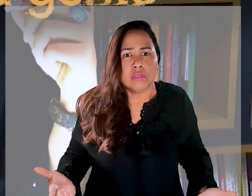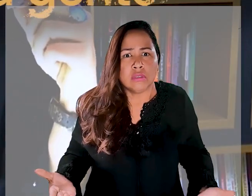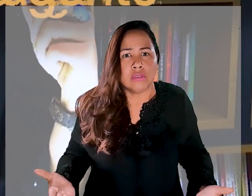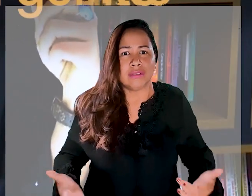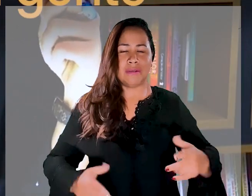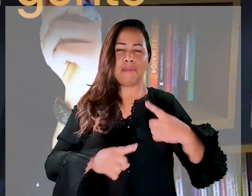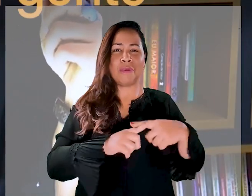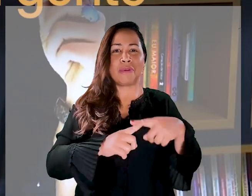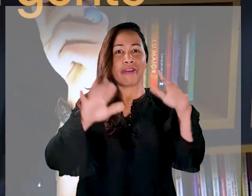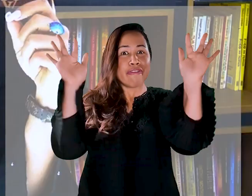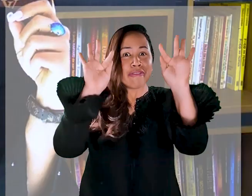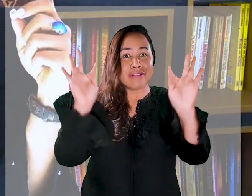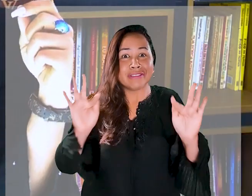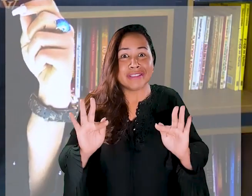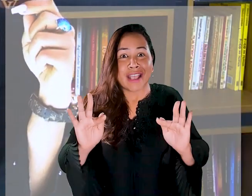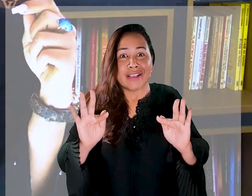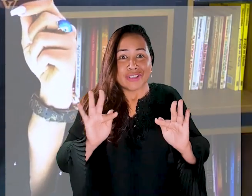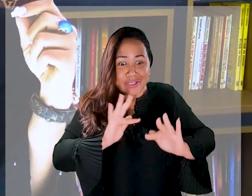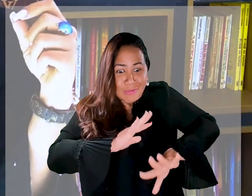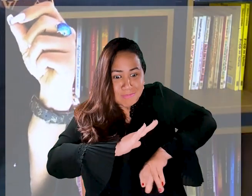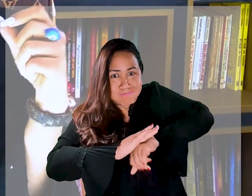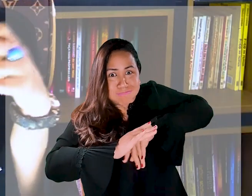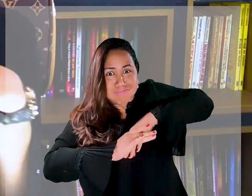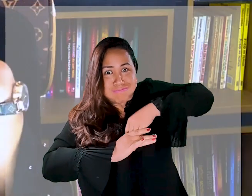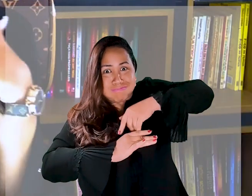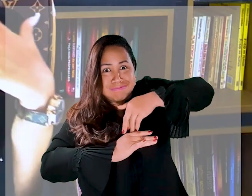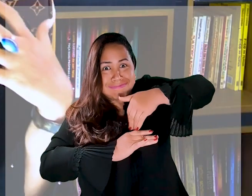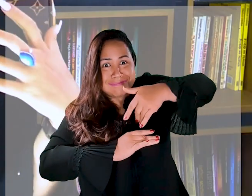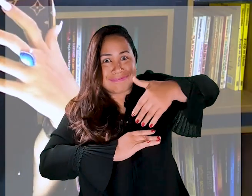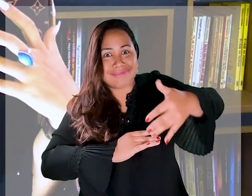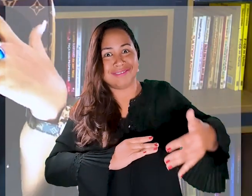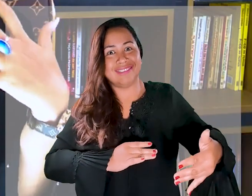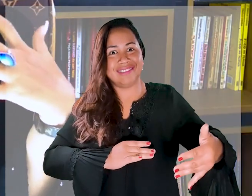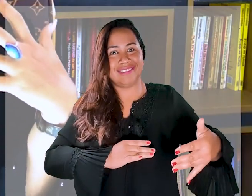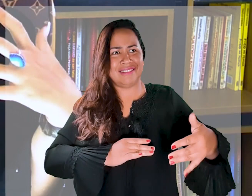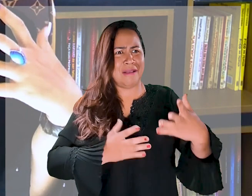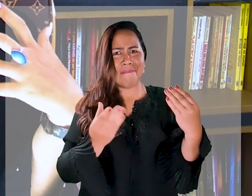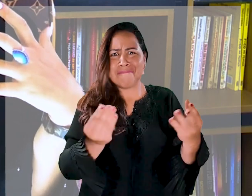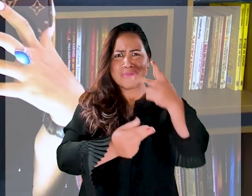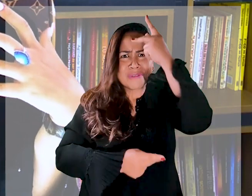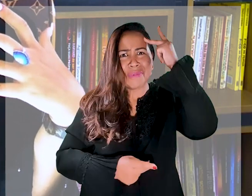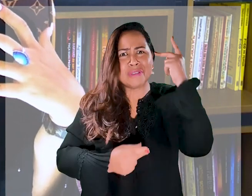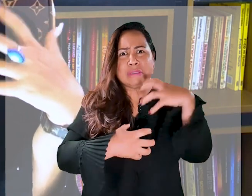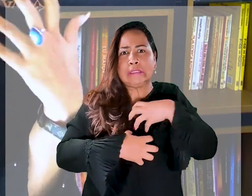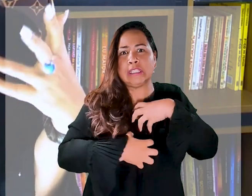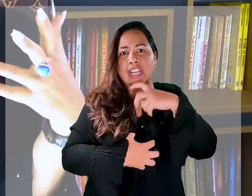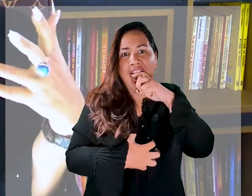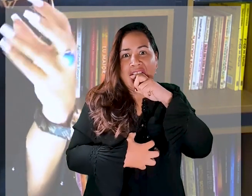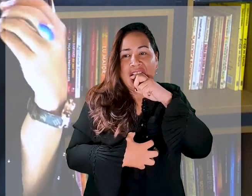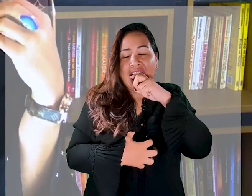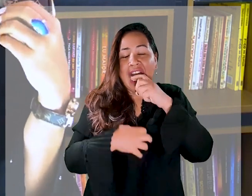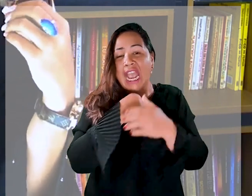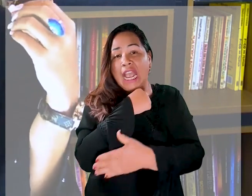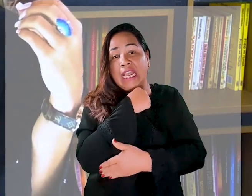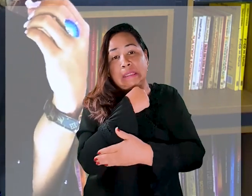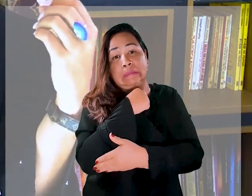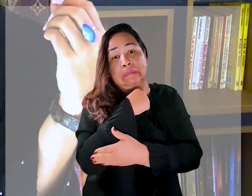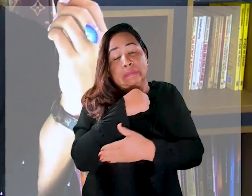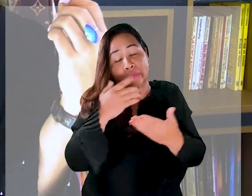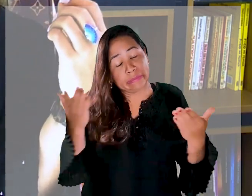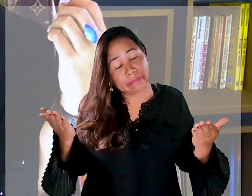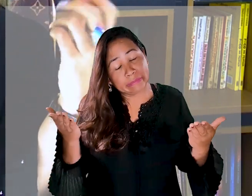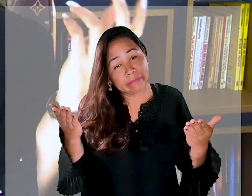realmente incomoda muita gente. Ao mesmo tempo, pessoas estavam maravilhadas de poder estar vendo a Elaine na